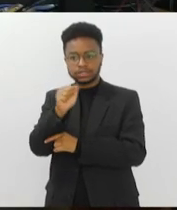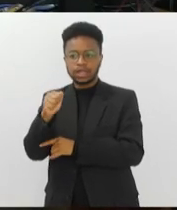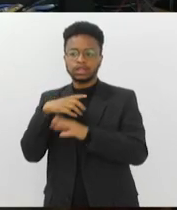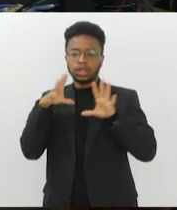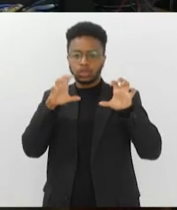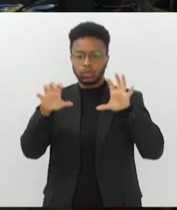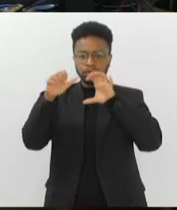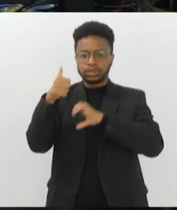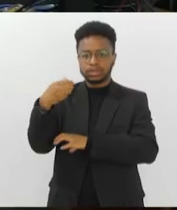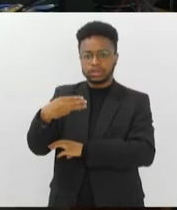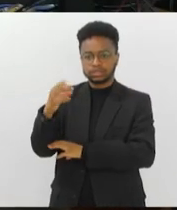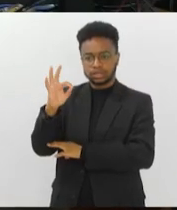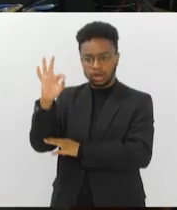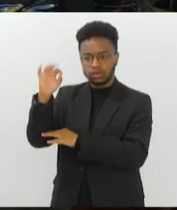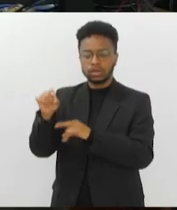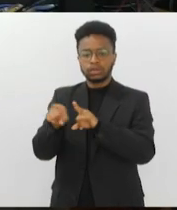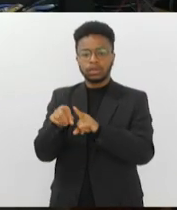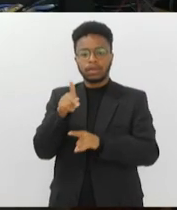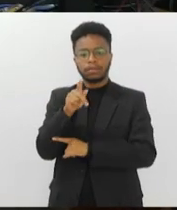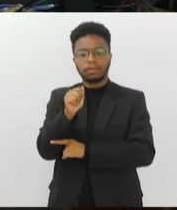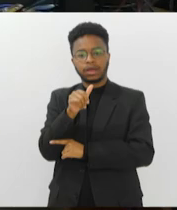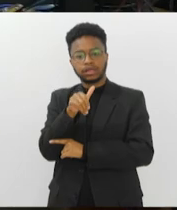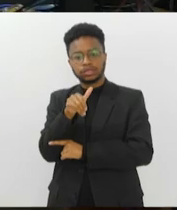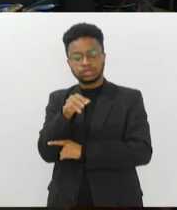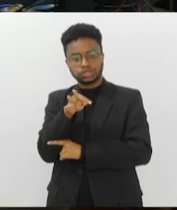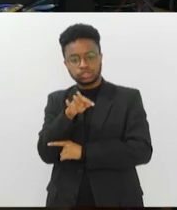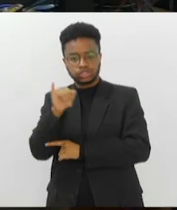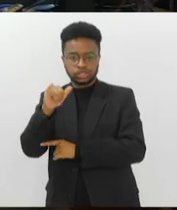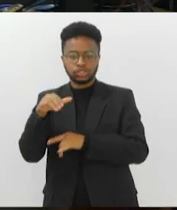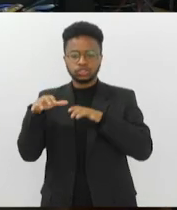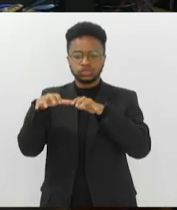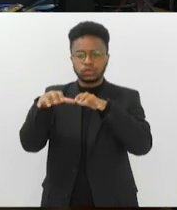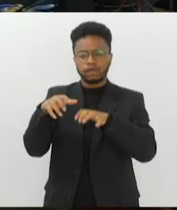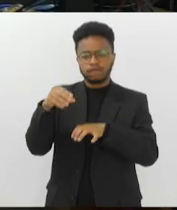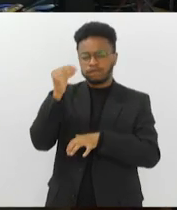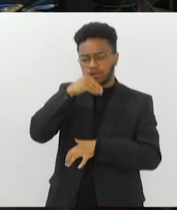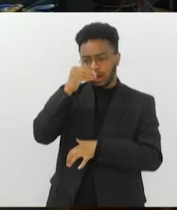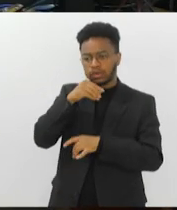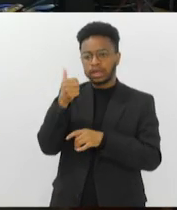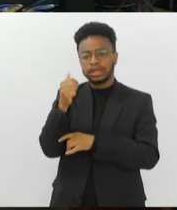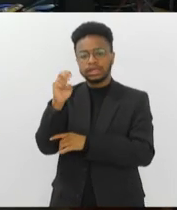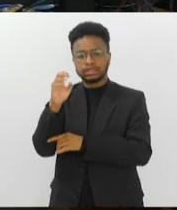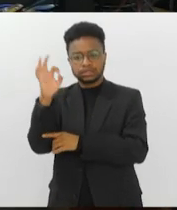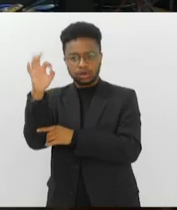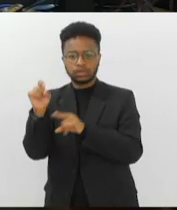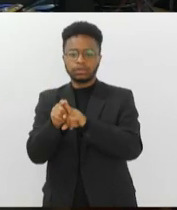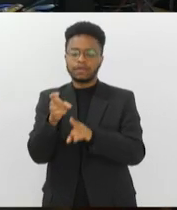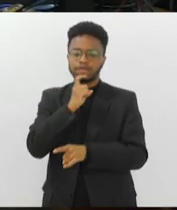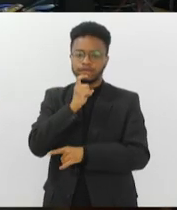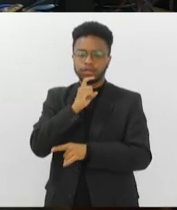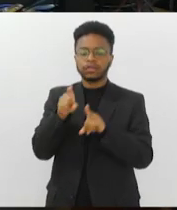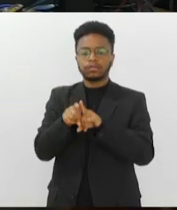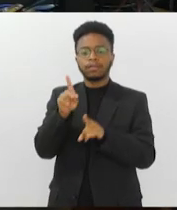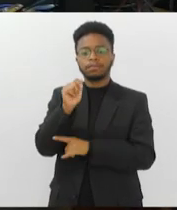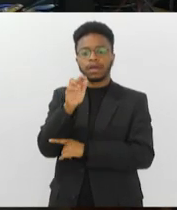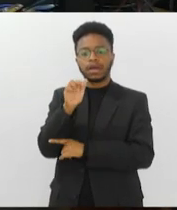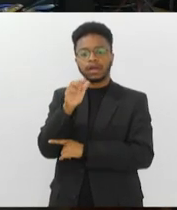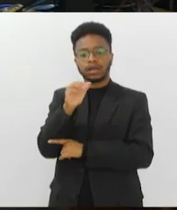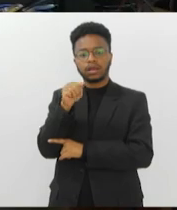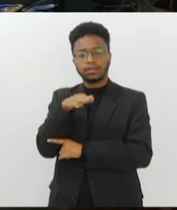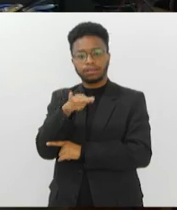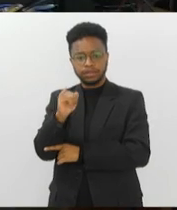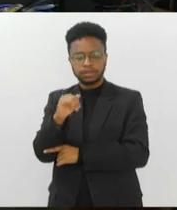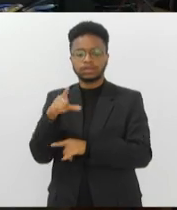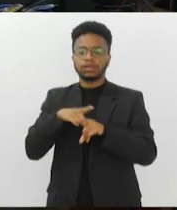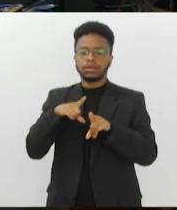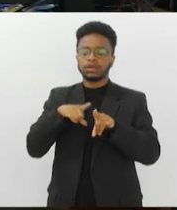dispersas, 13 graus, Paty de Alferes está com uma chuva fraca, 15 graus, bastante frio também, Paracambi também com chuva